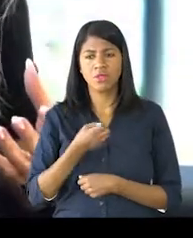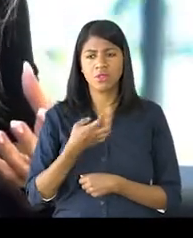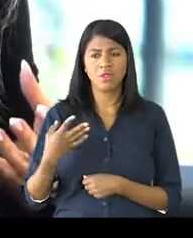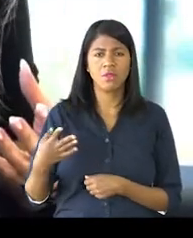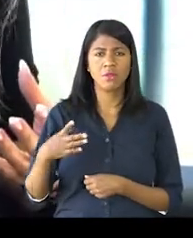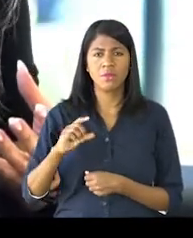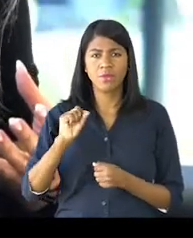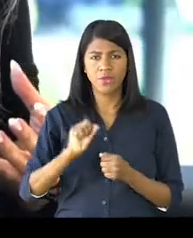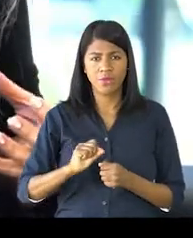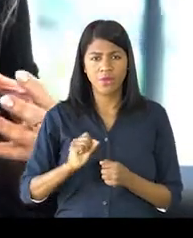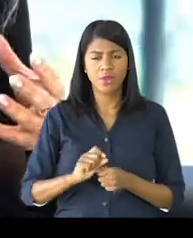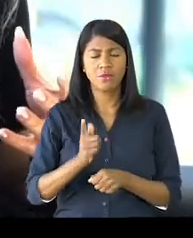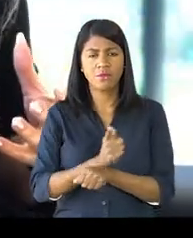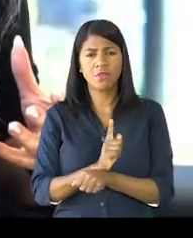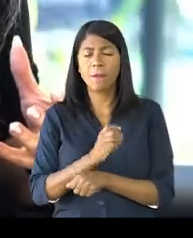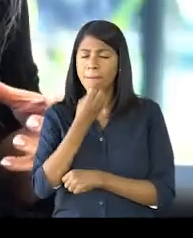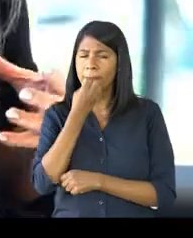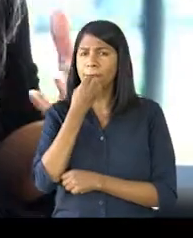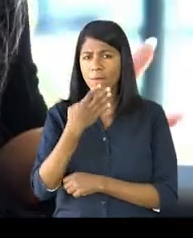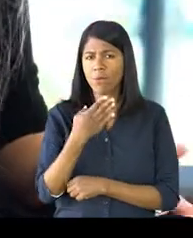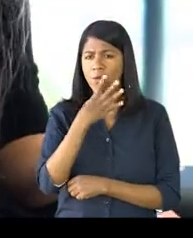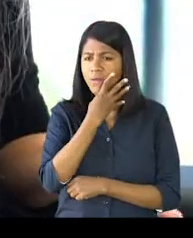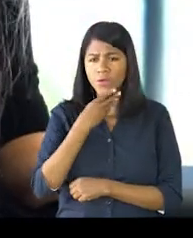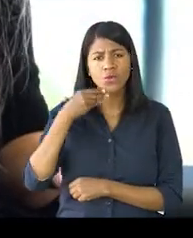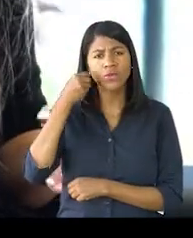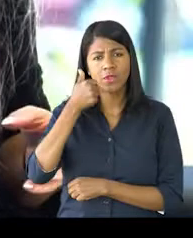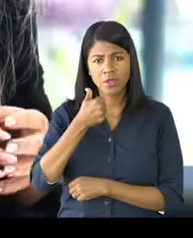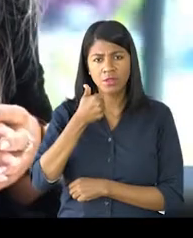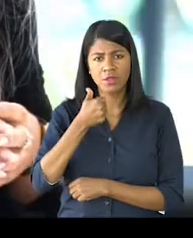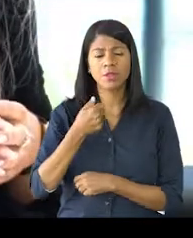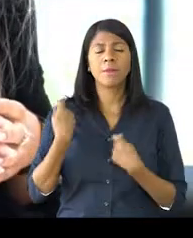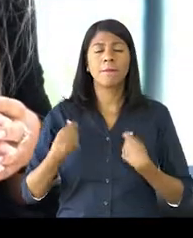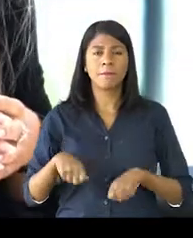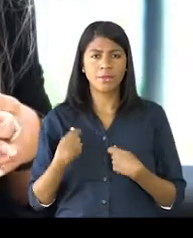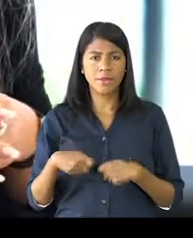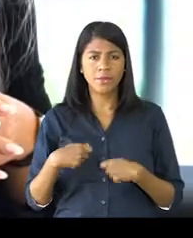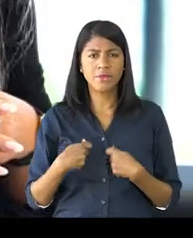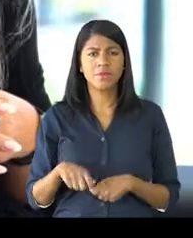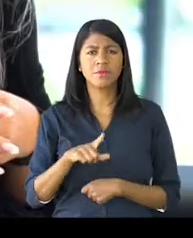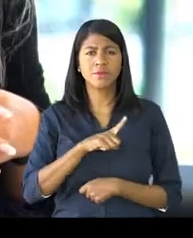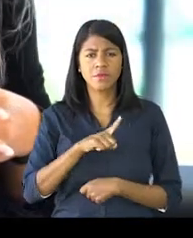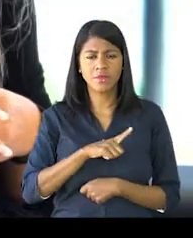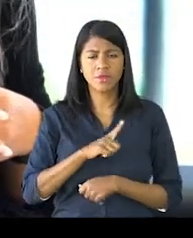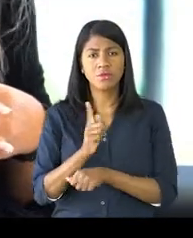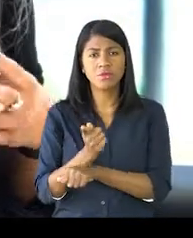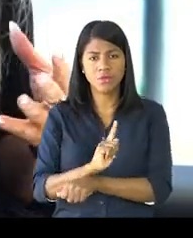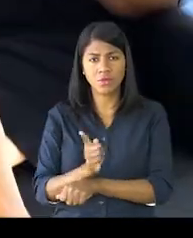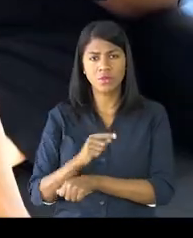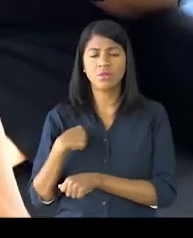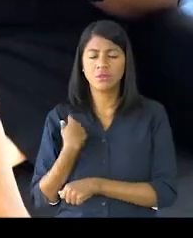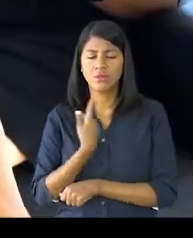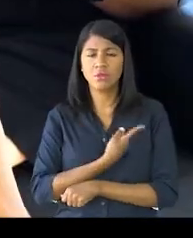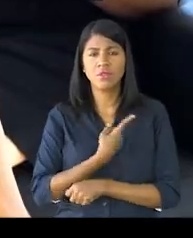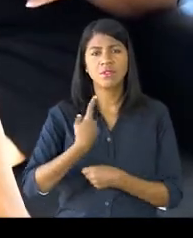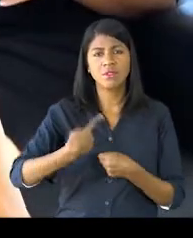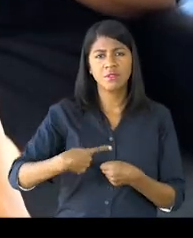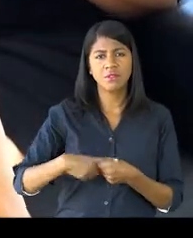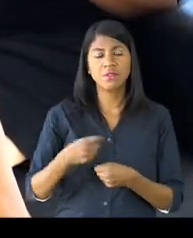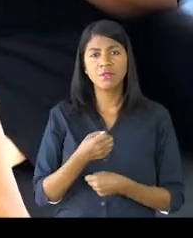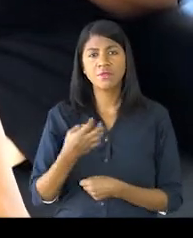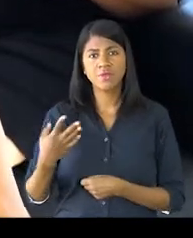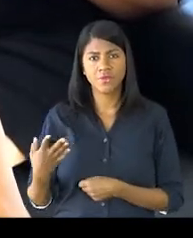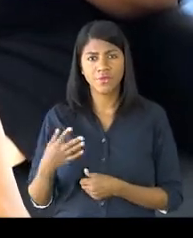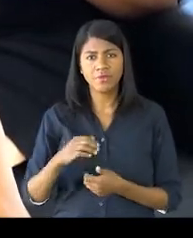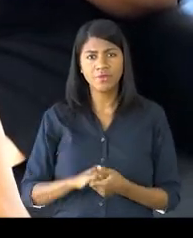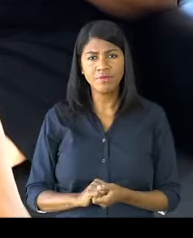fazer uma gestão eficiente, nós precisamos contar, inclusive, com os gestores da nossa cidade. Né?